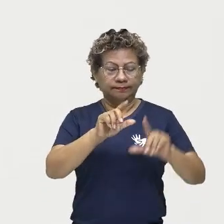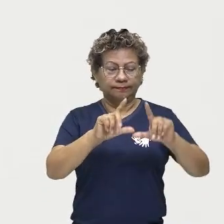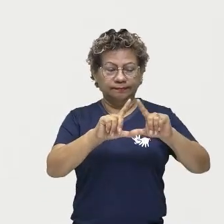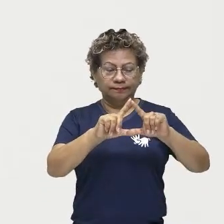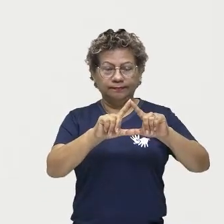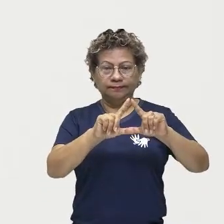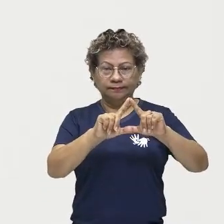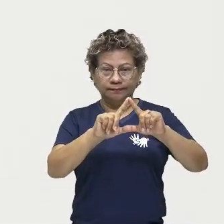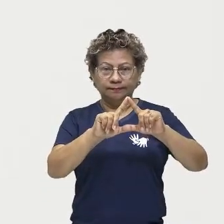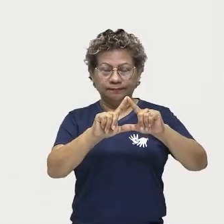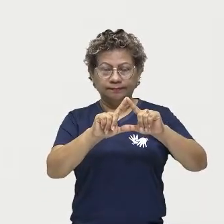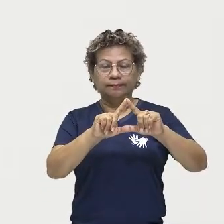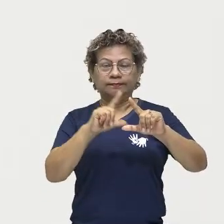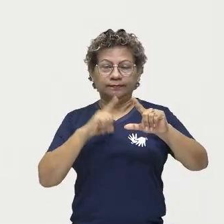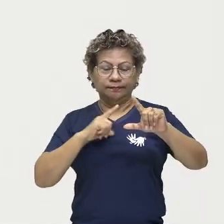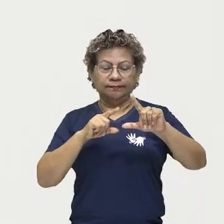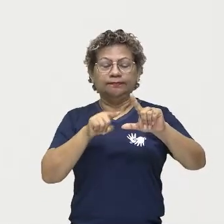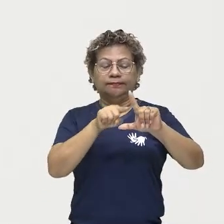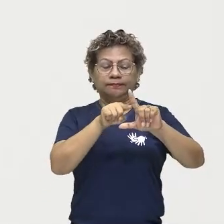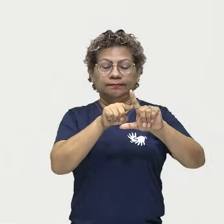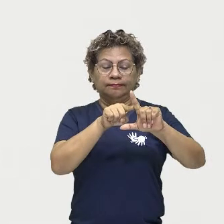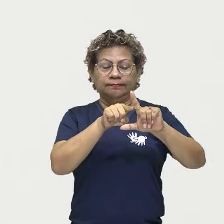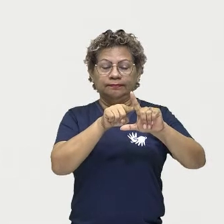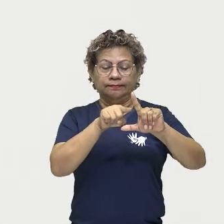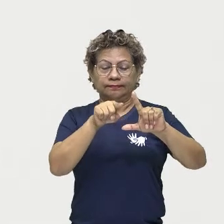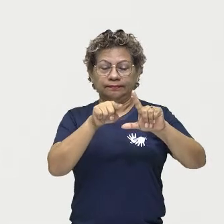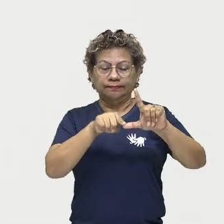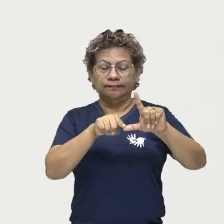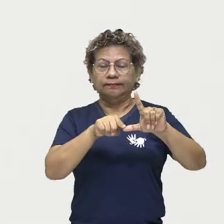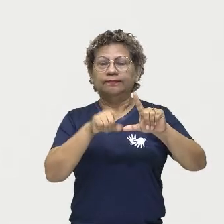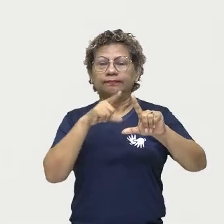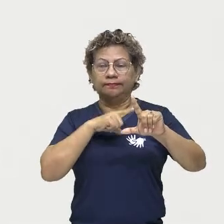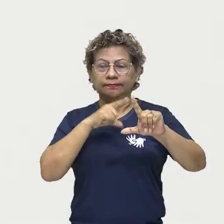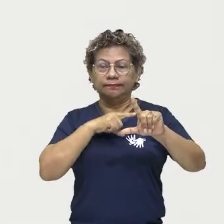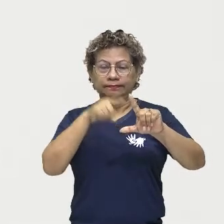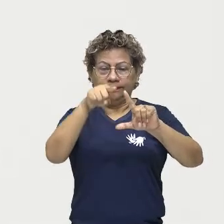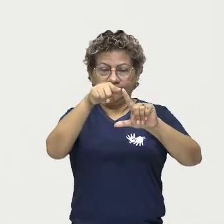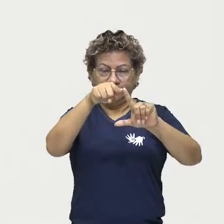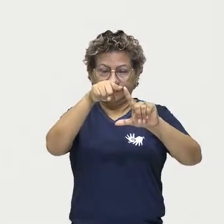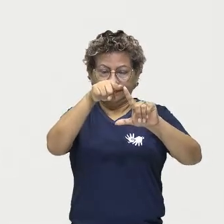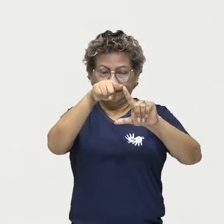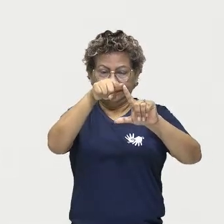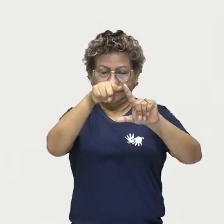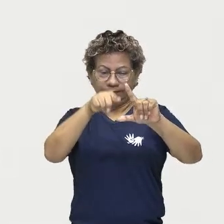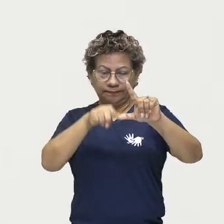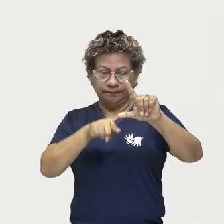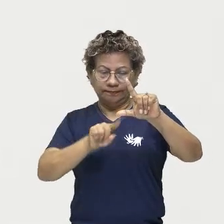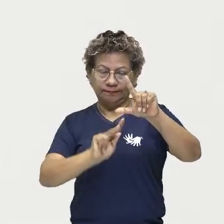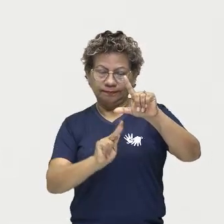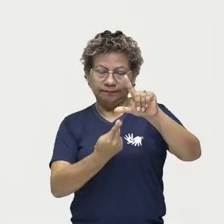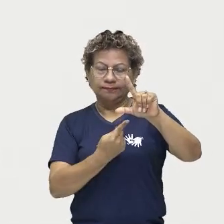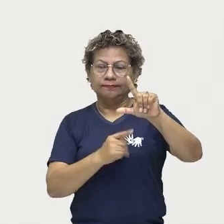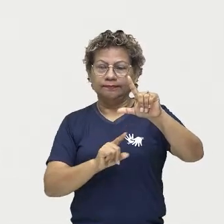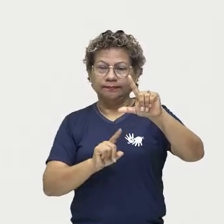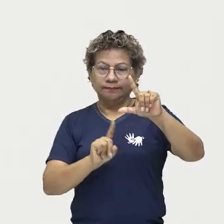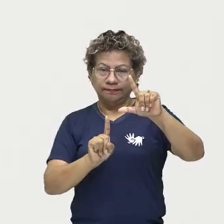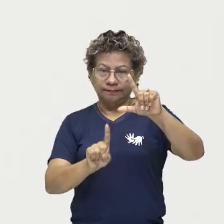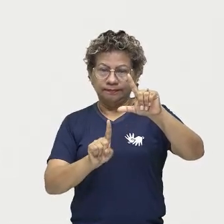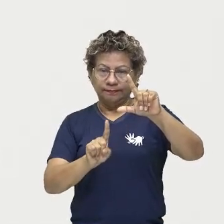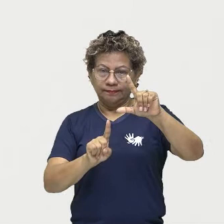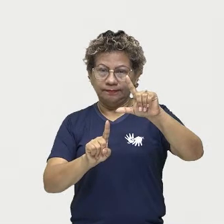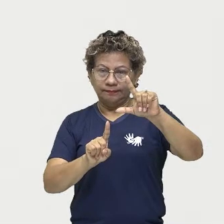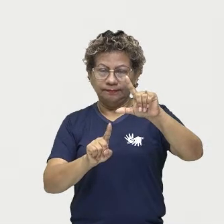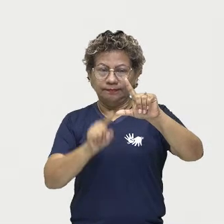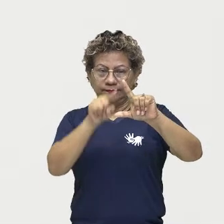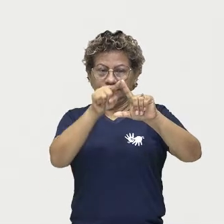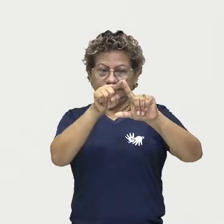de 90 graus, ou seja, um ângulo reto. Então, a nossa altura H1 aqui, ó, é a reta perpendicular que vai